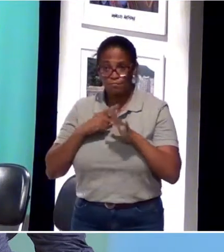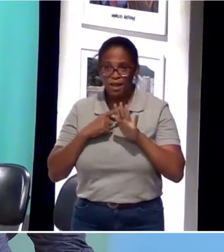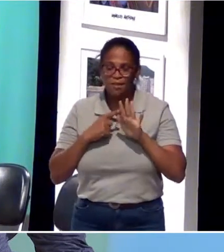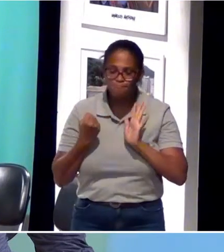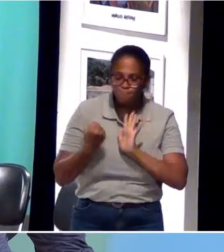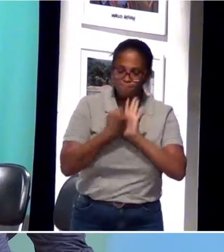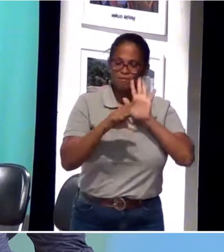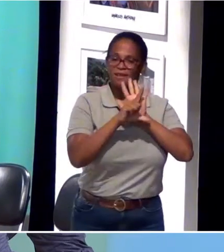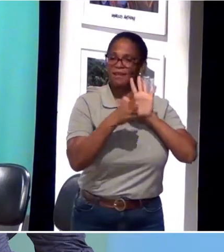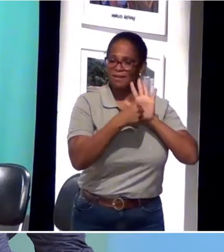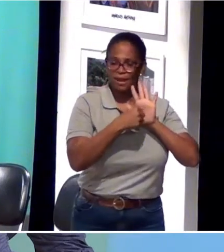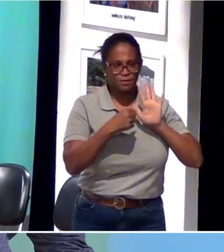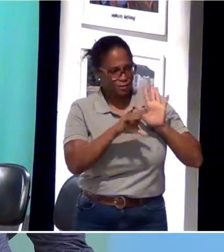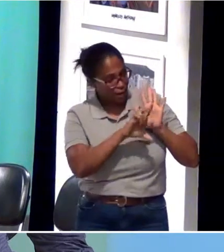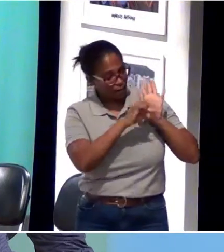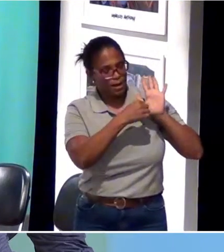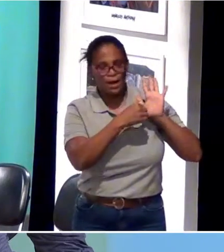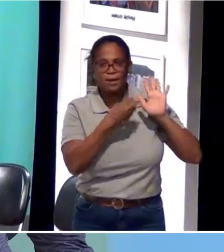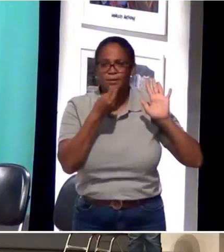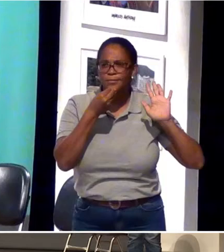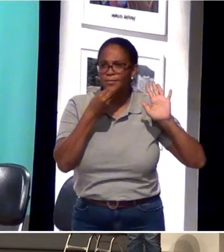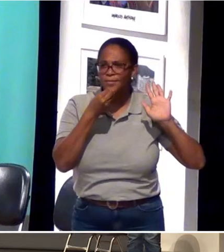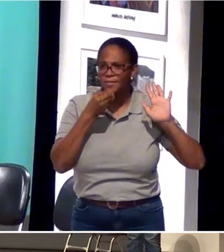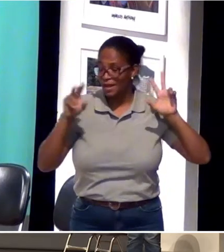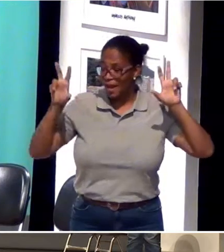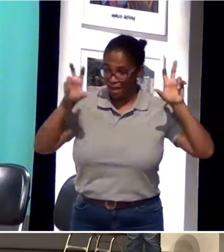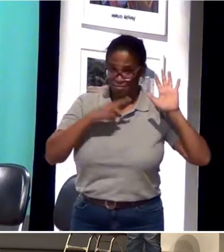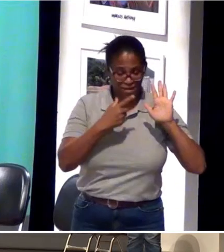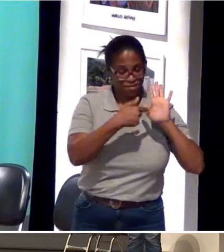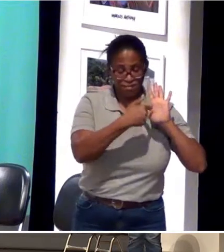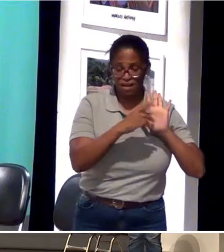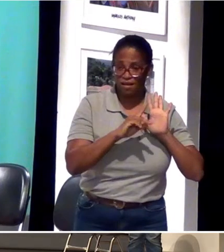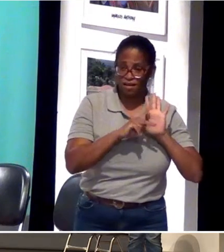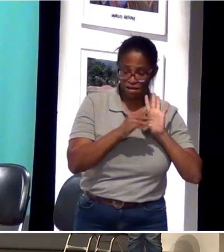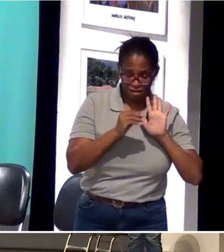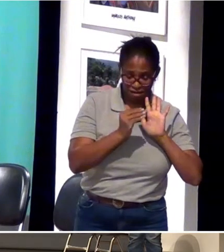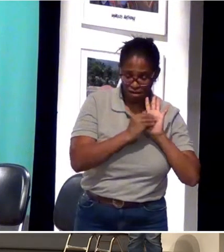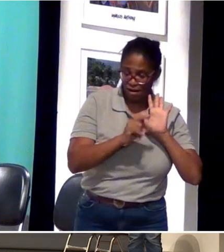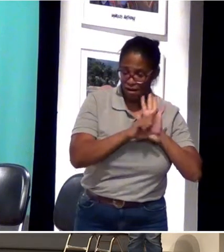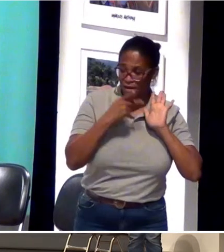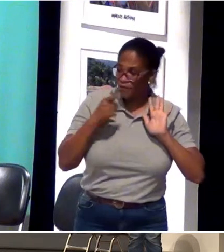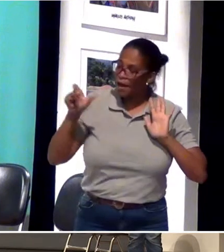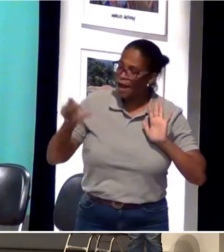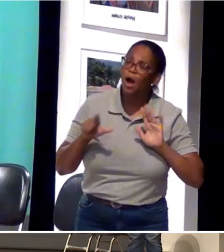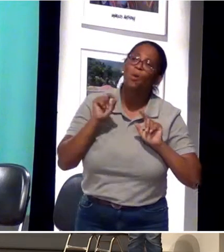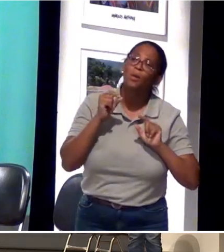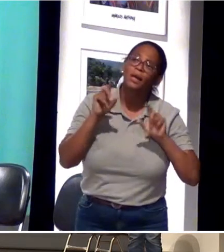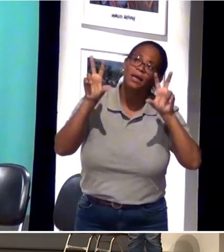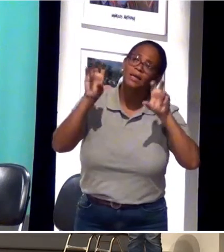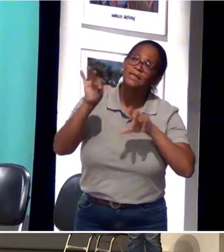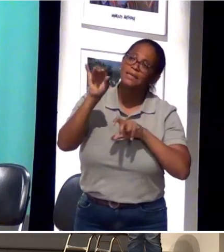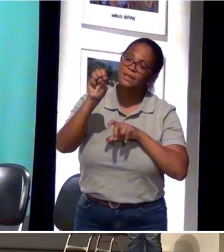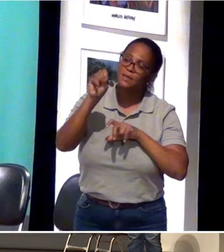legalidade. Você vai ter na lei, considera a situação irregular o menor, que é privado de condições essenciais à